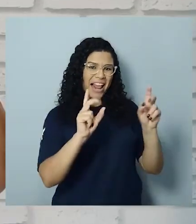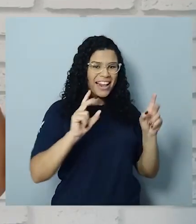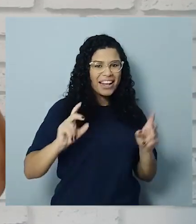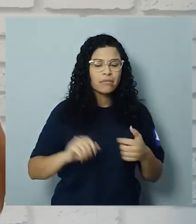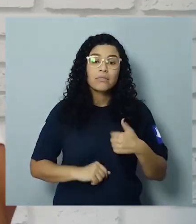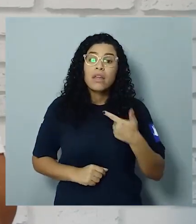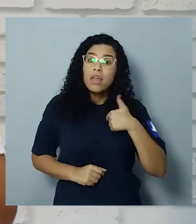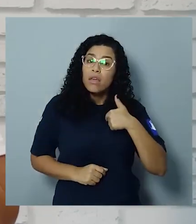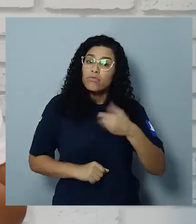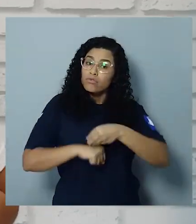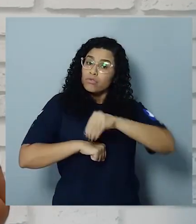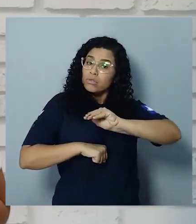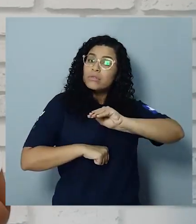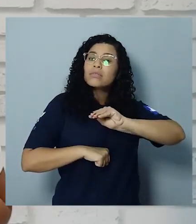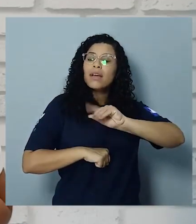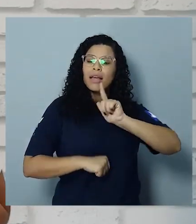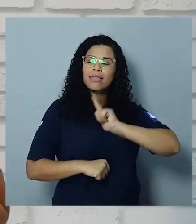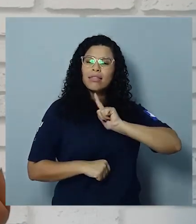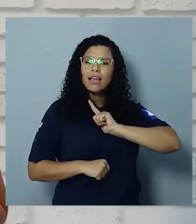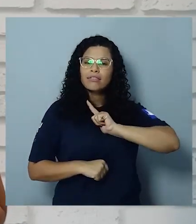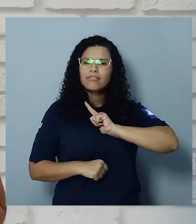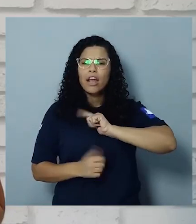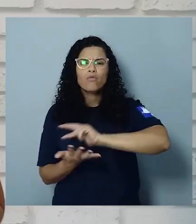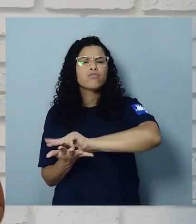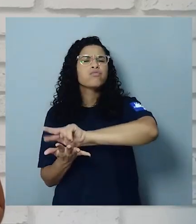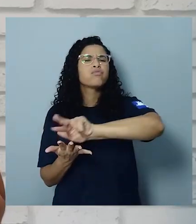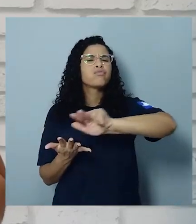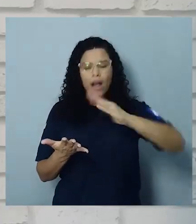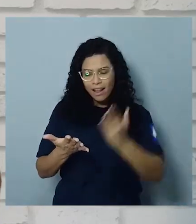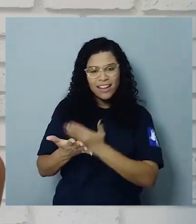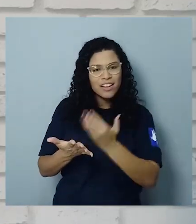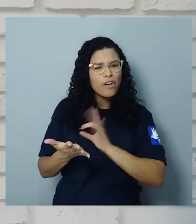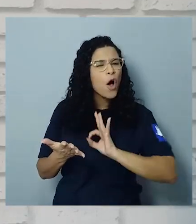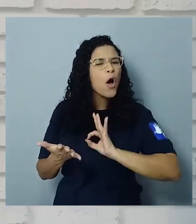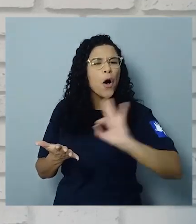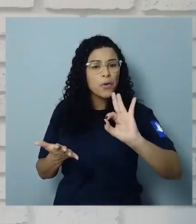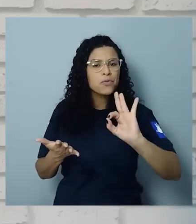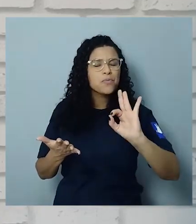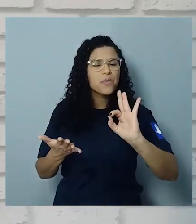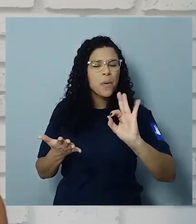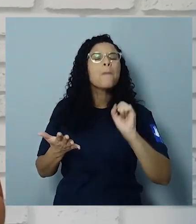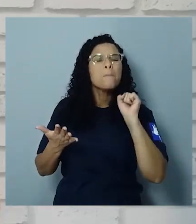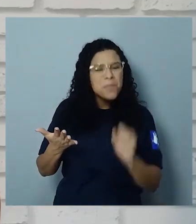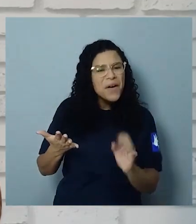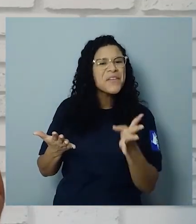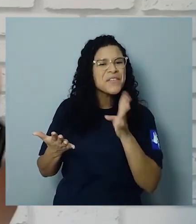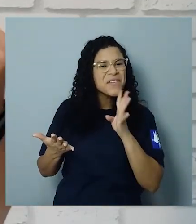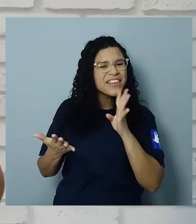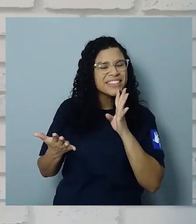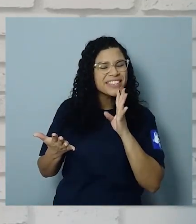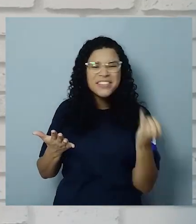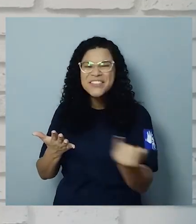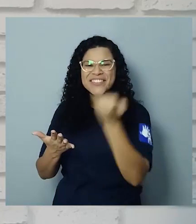vou deixar uma dica aqui ela tem muitos livros incríveis vale muito a pena conhecer pô